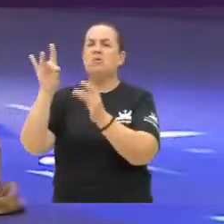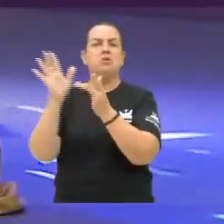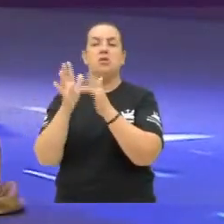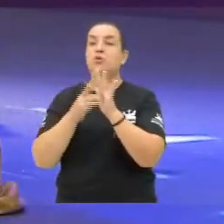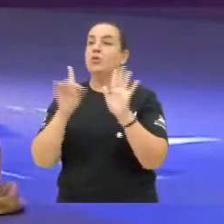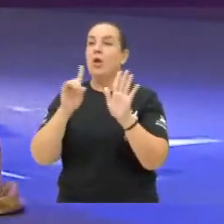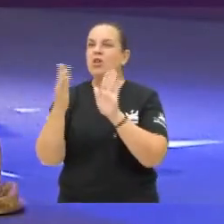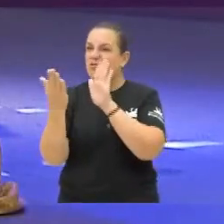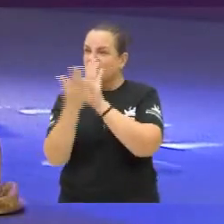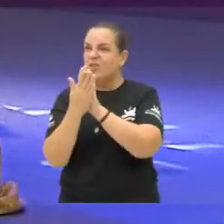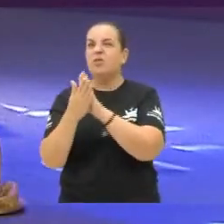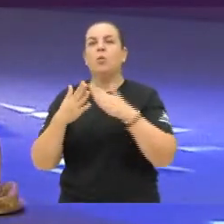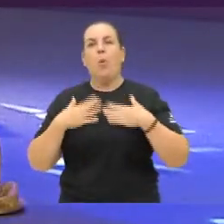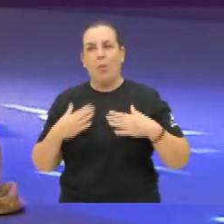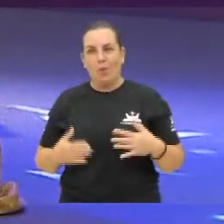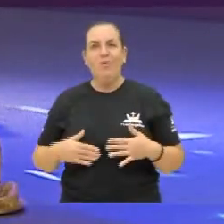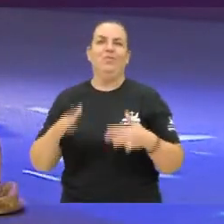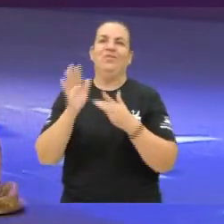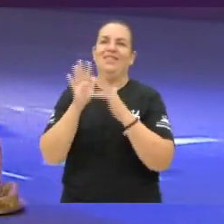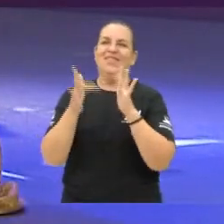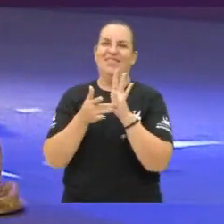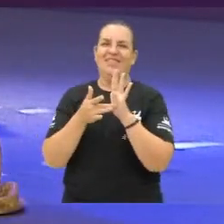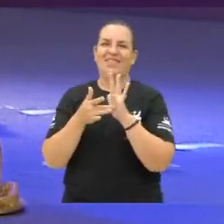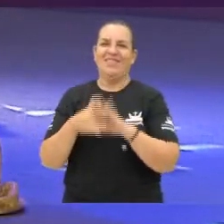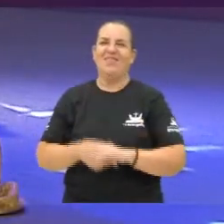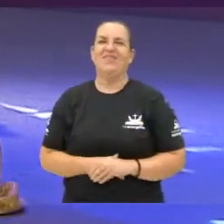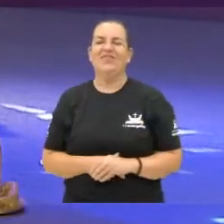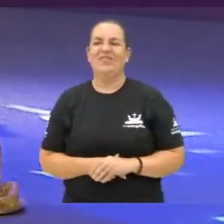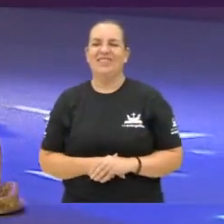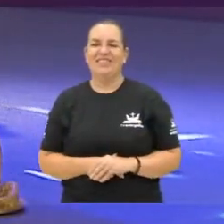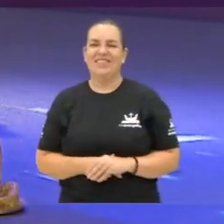Nós estamos diante do corpo de Jesus.